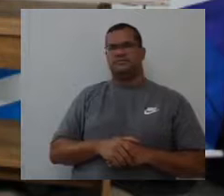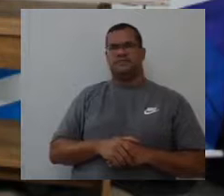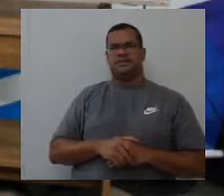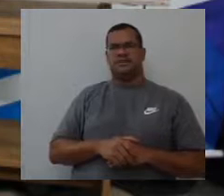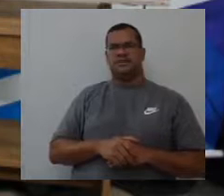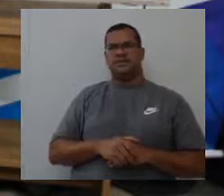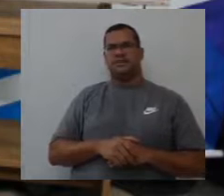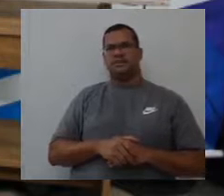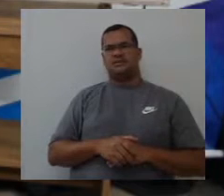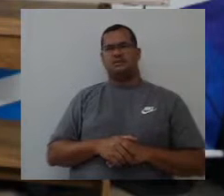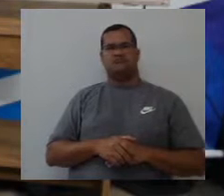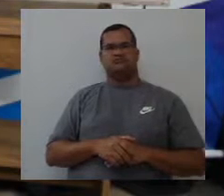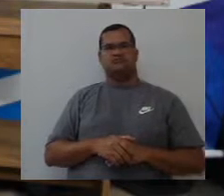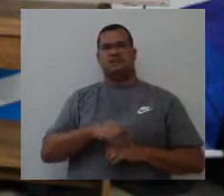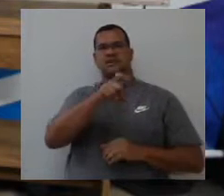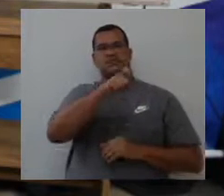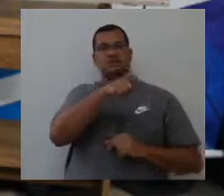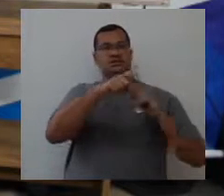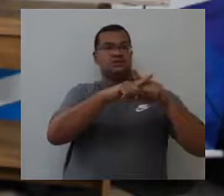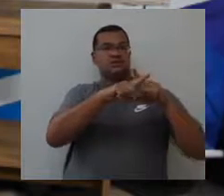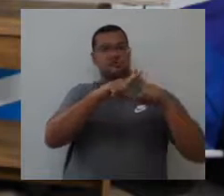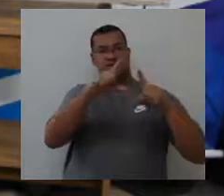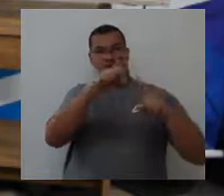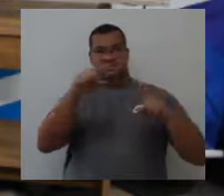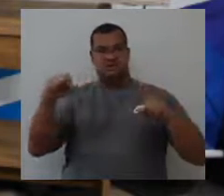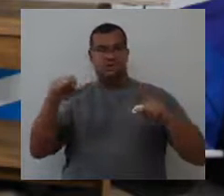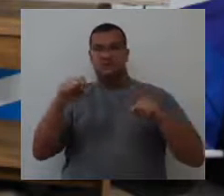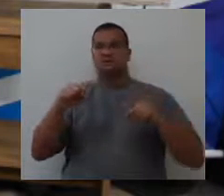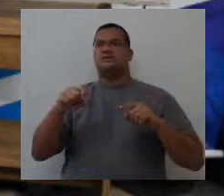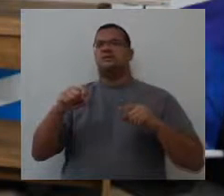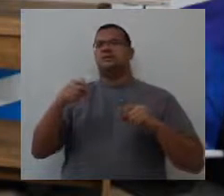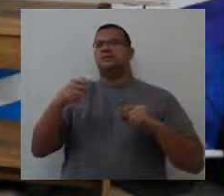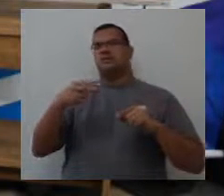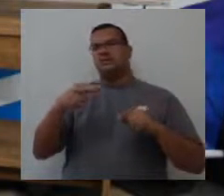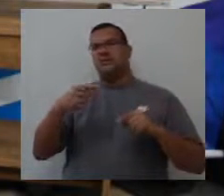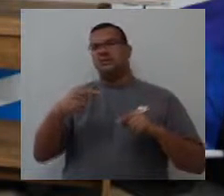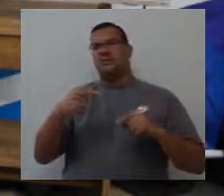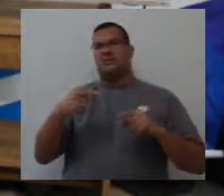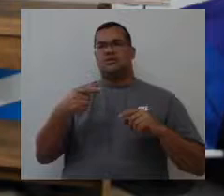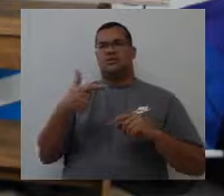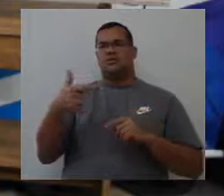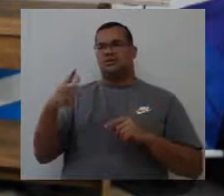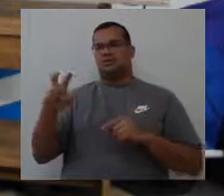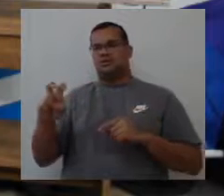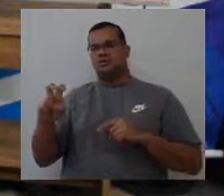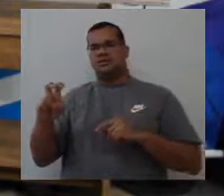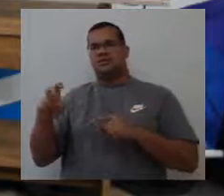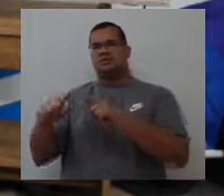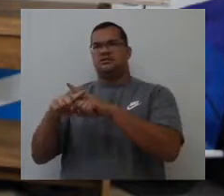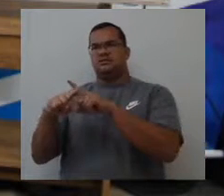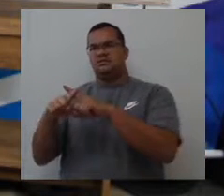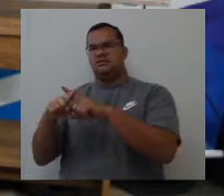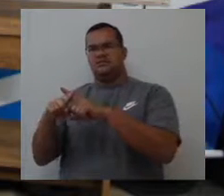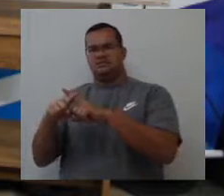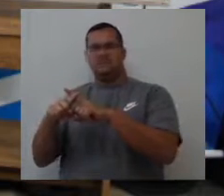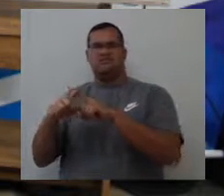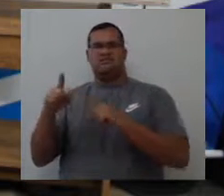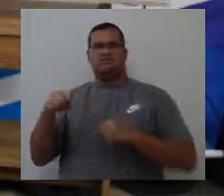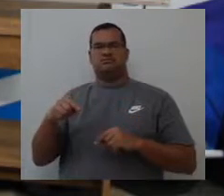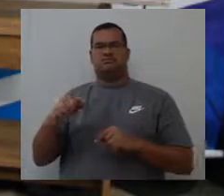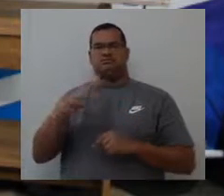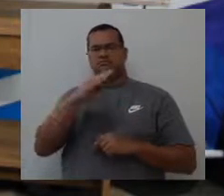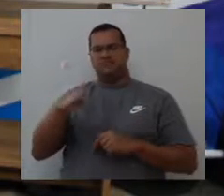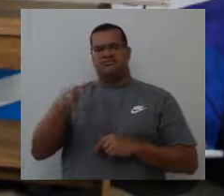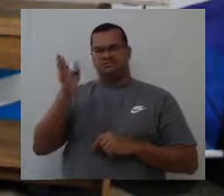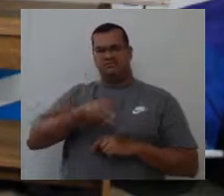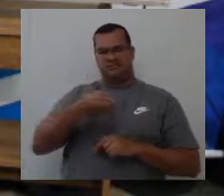100, encontramos aqui, e o 300 vezes 25%, beleza? Ó, meios, ou extremos